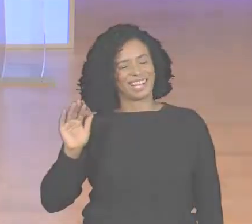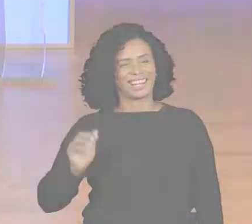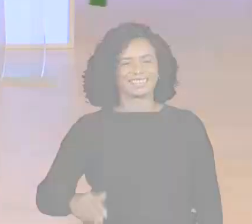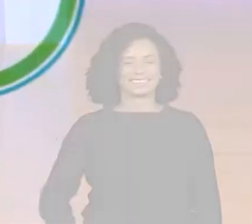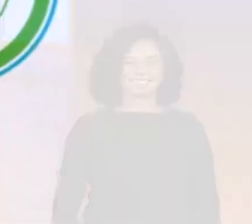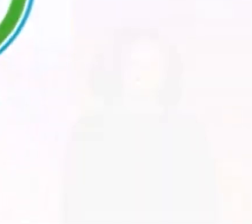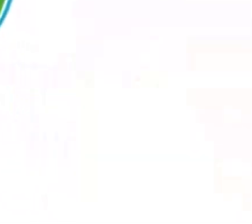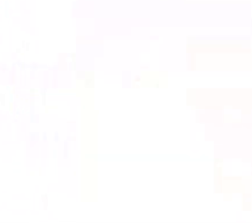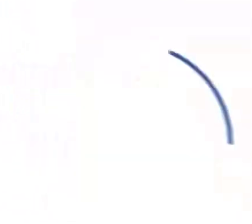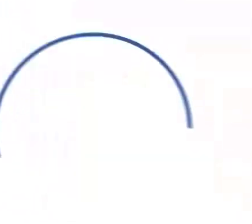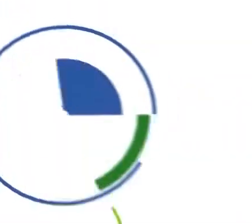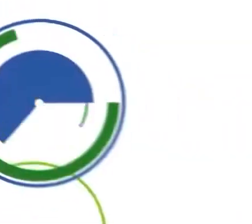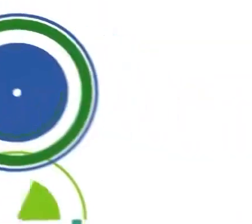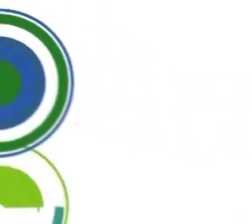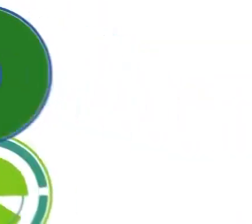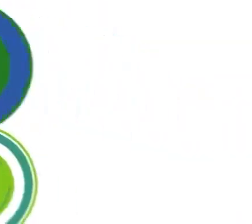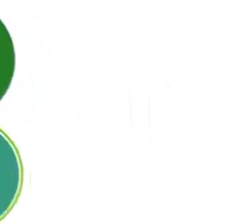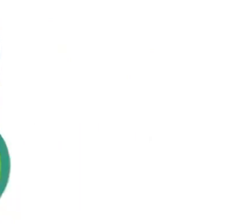para vocês aí